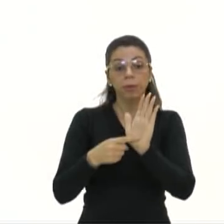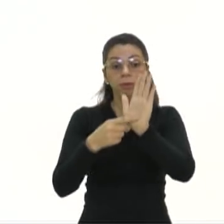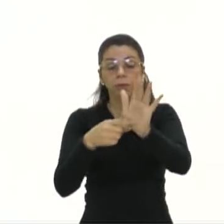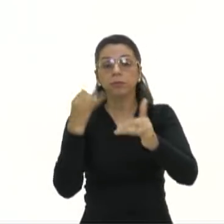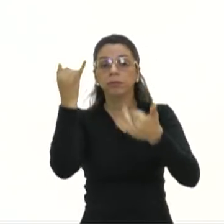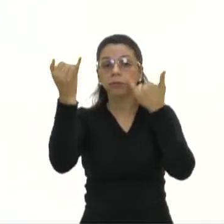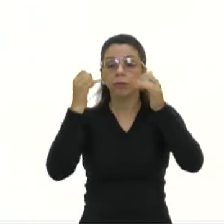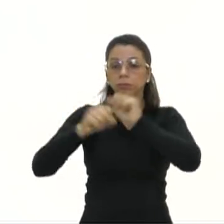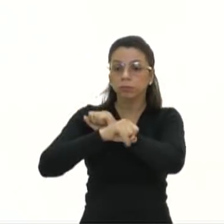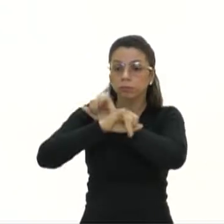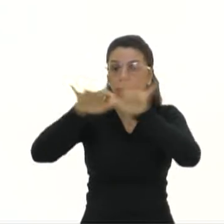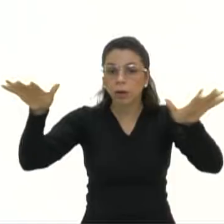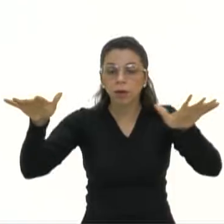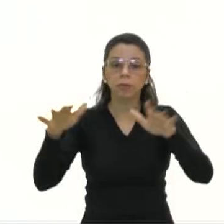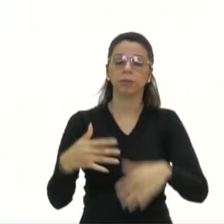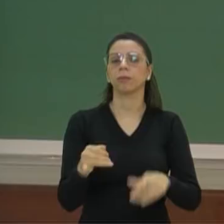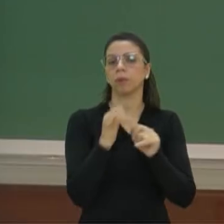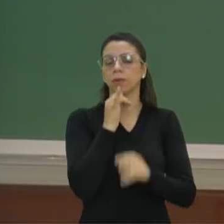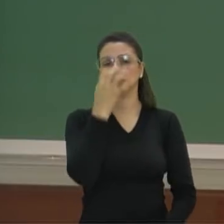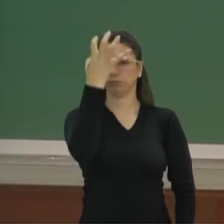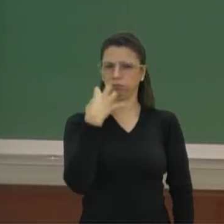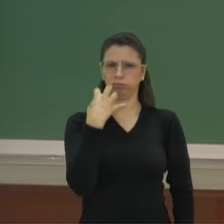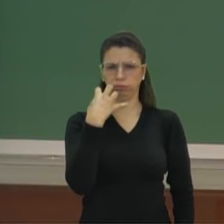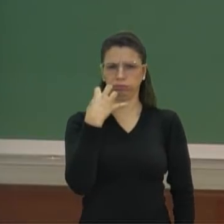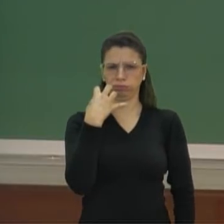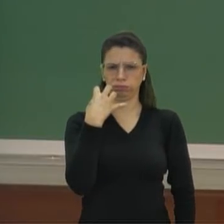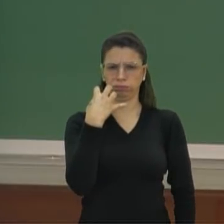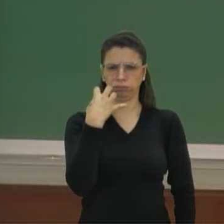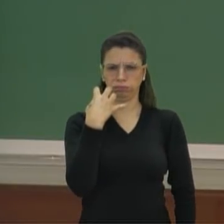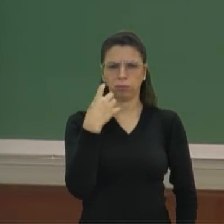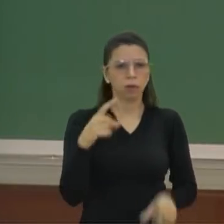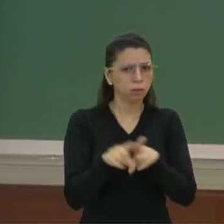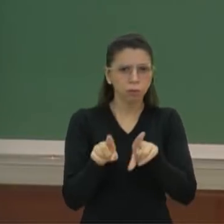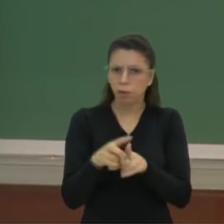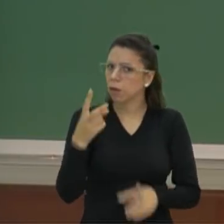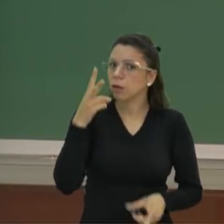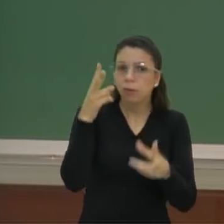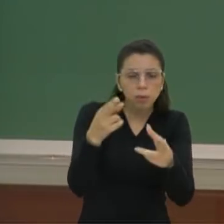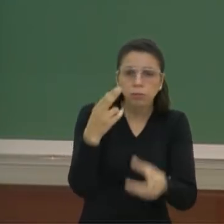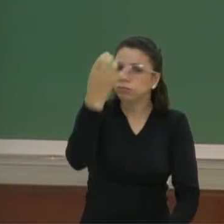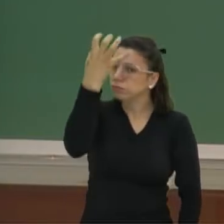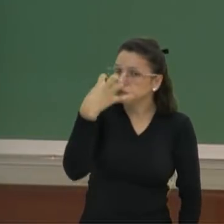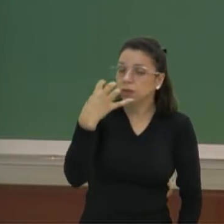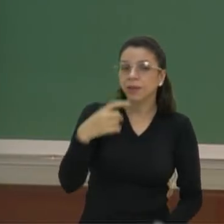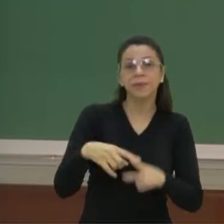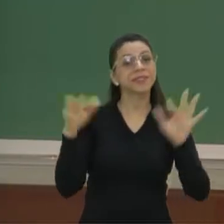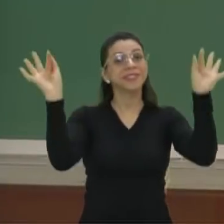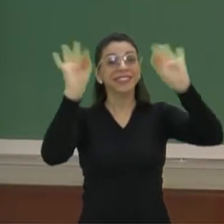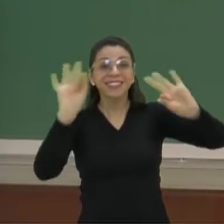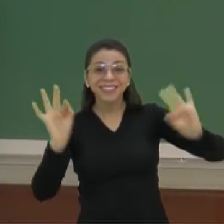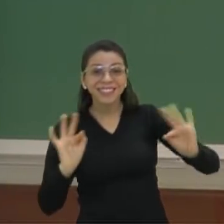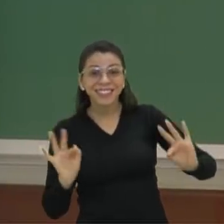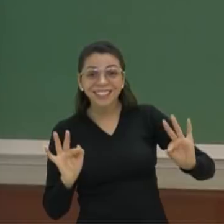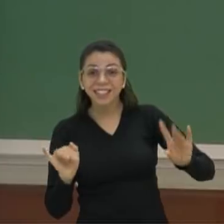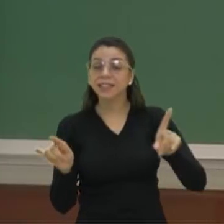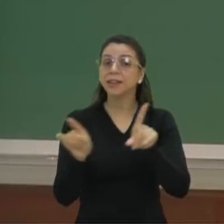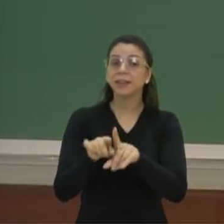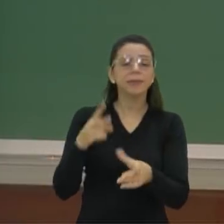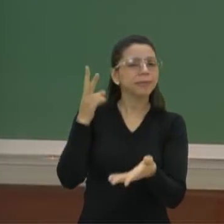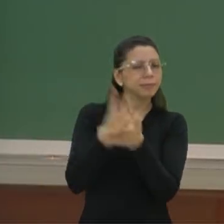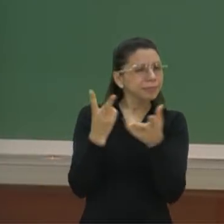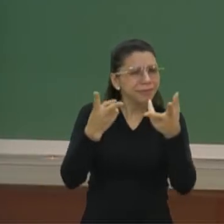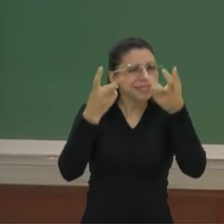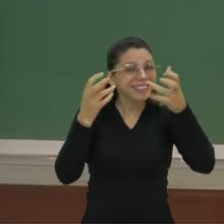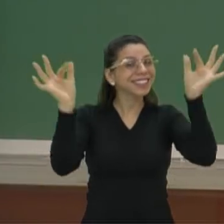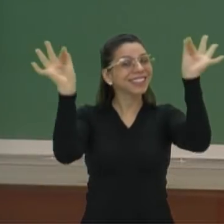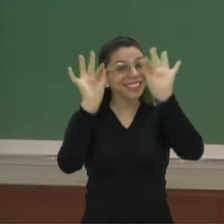transmitir uma informação. Então, se eu fico brabo, ela vai fazer uma cara de braba, vai explicar brabo. Mas se eu estou feliz explicando a aula, percebam como ela